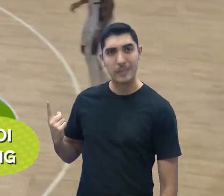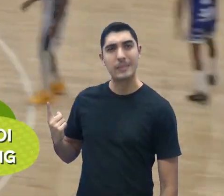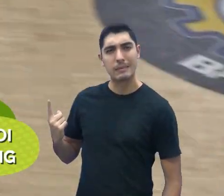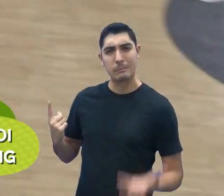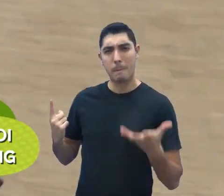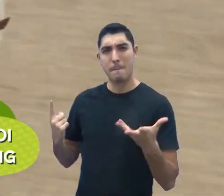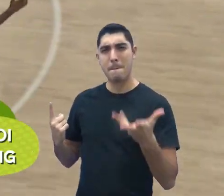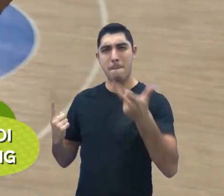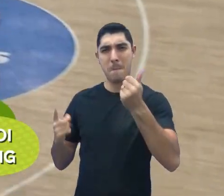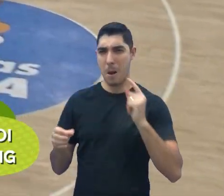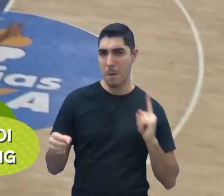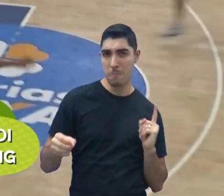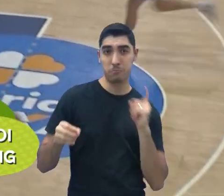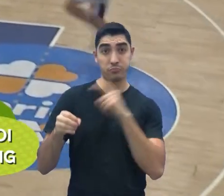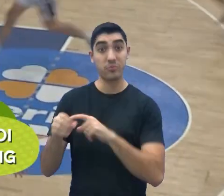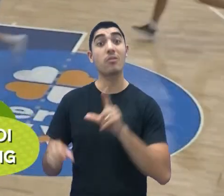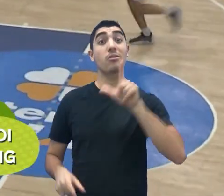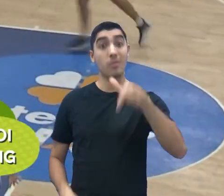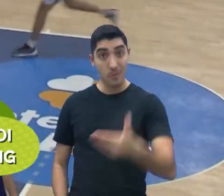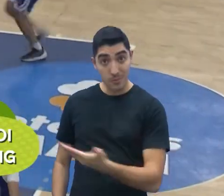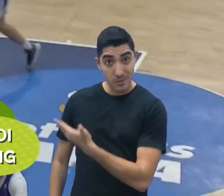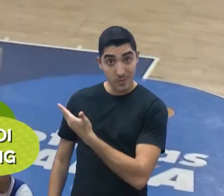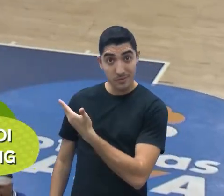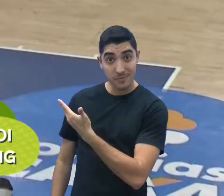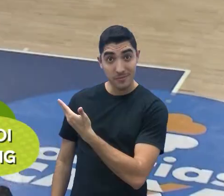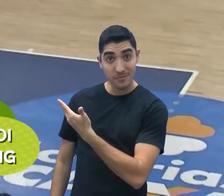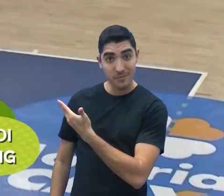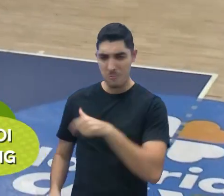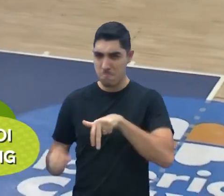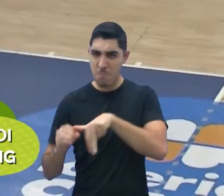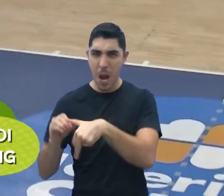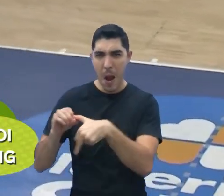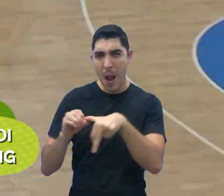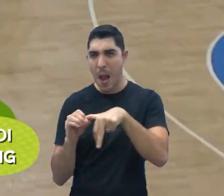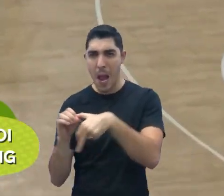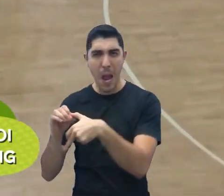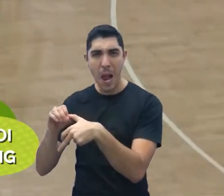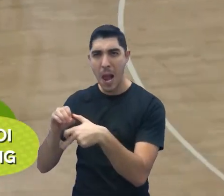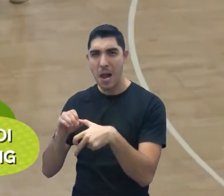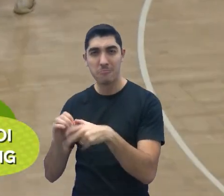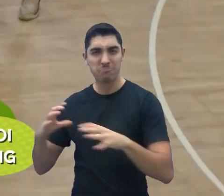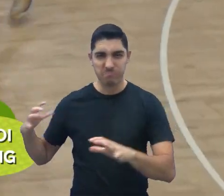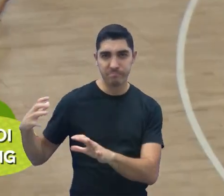gatilhaço. E nessa cravada de Malcolm Miller, a Águia fechou a partida.